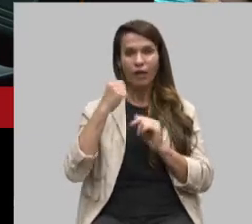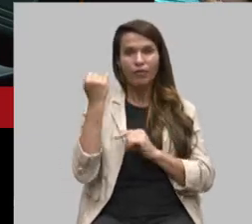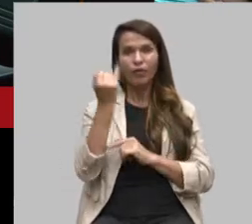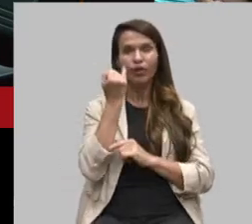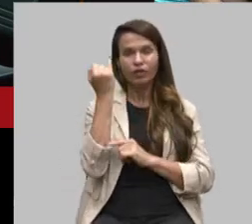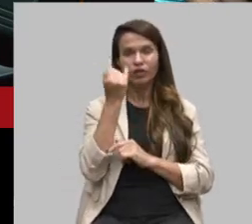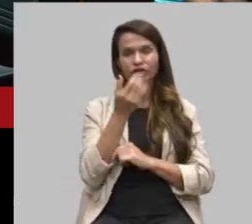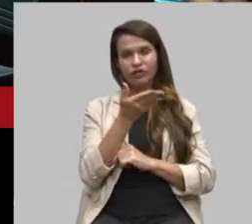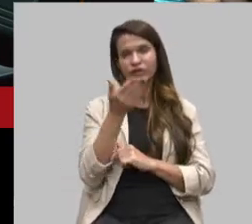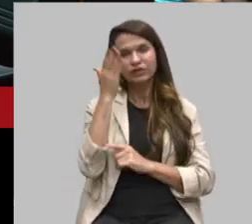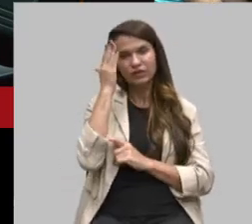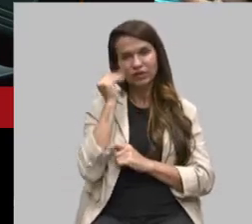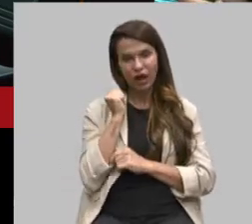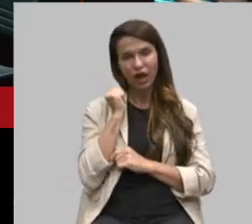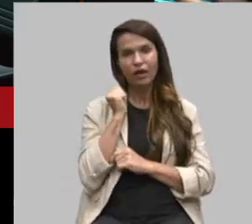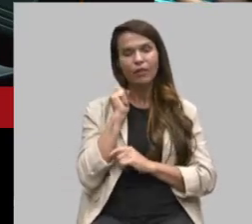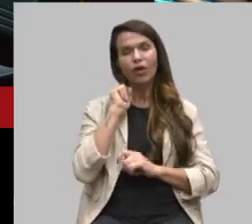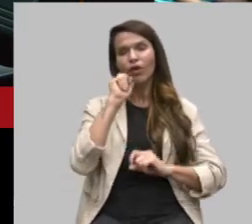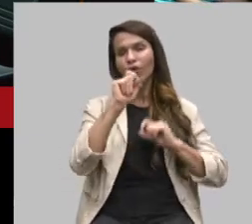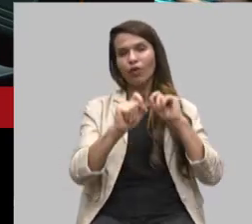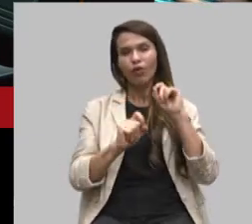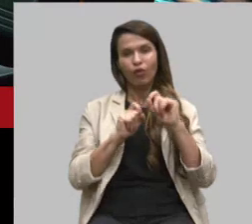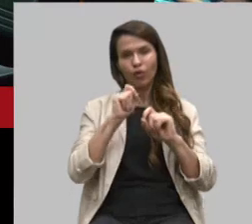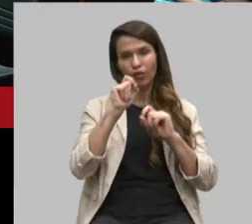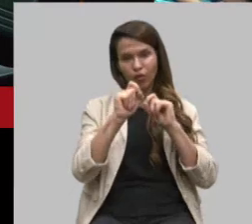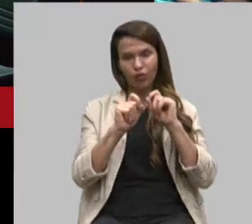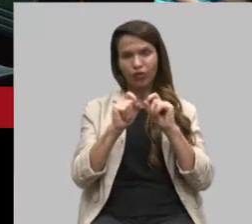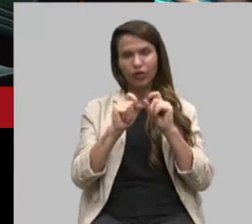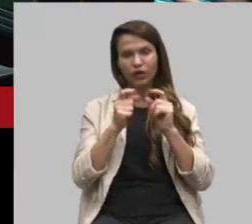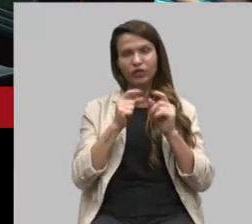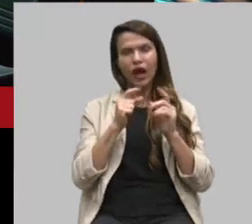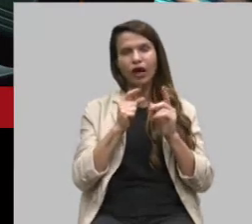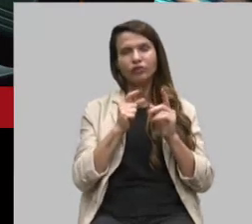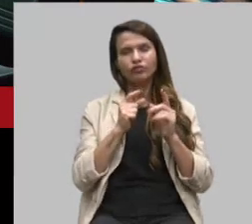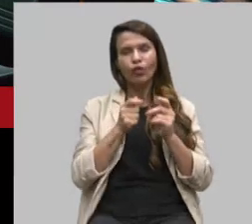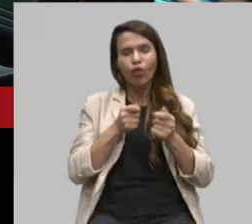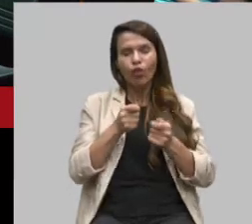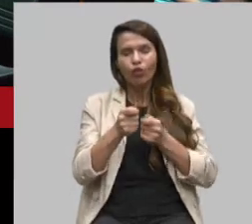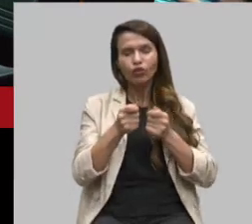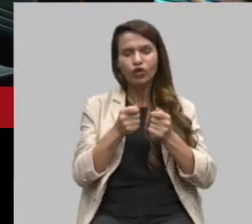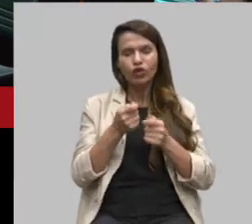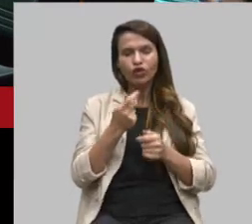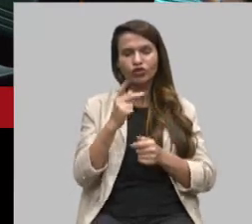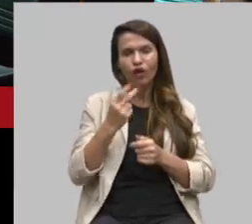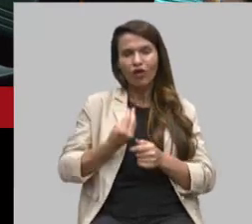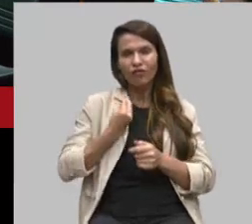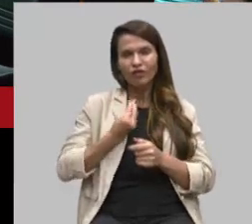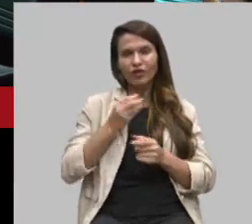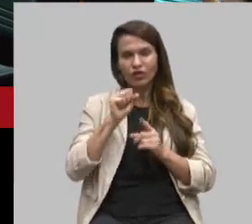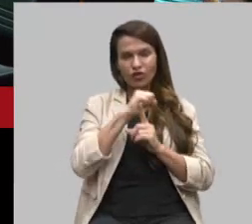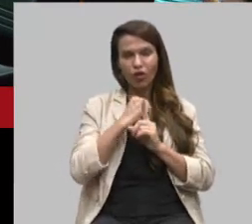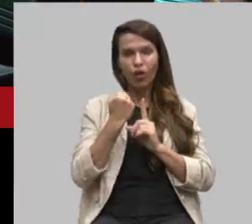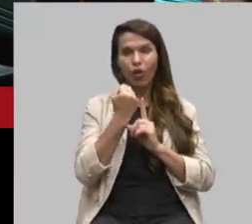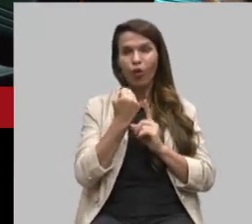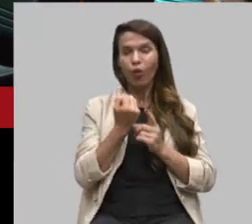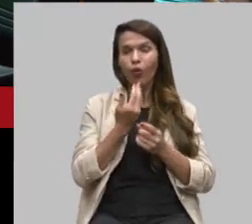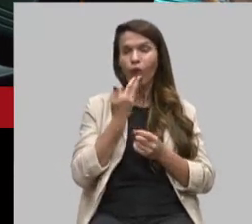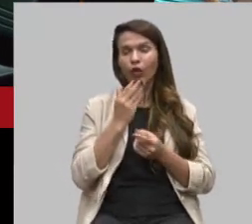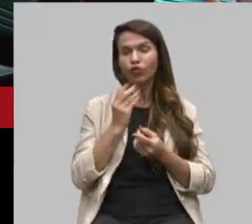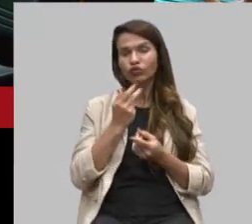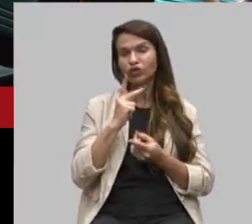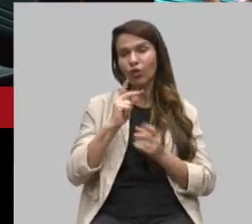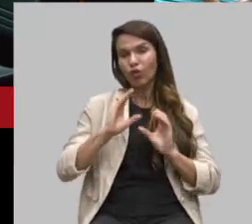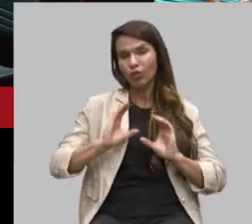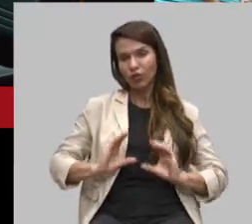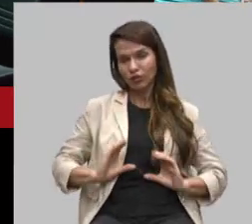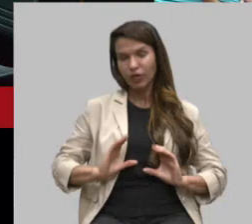você saiba o que rege a sua vida em sociedade como você deve se portar E além disso